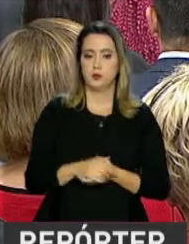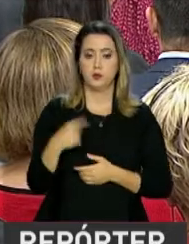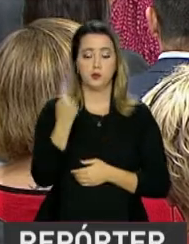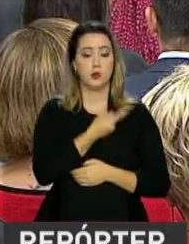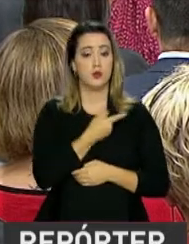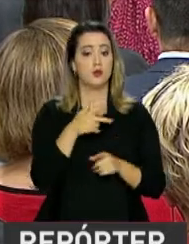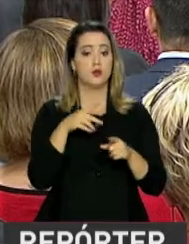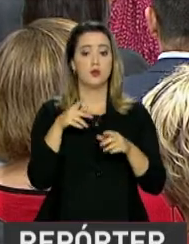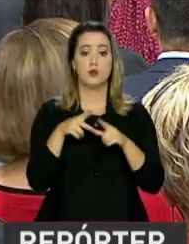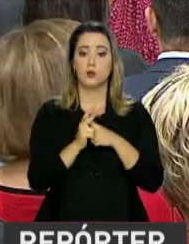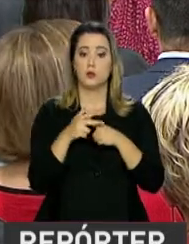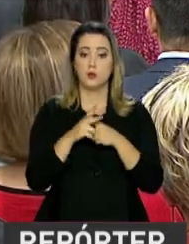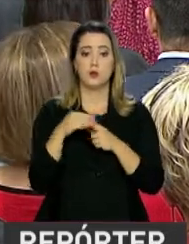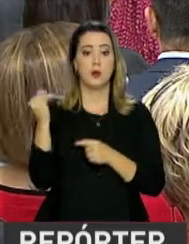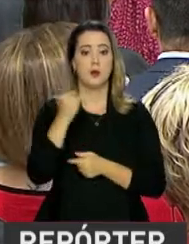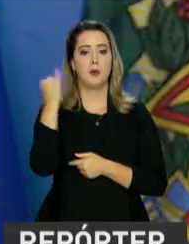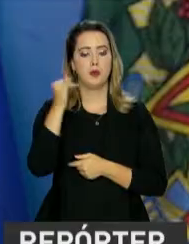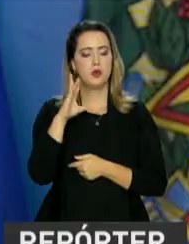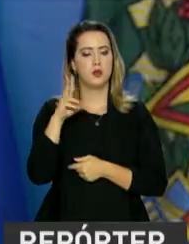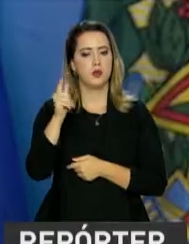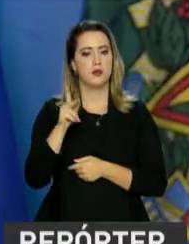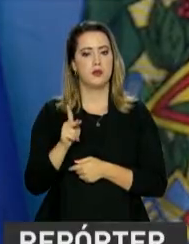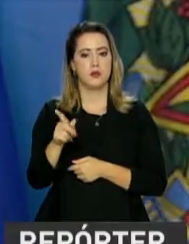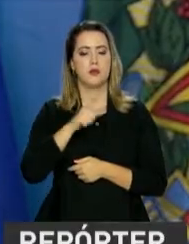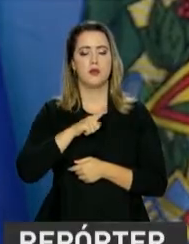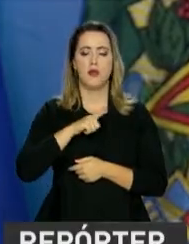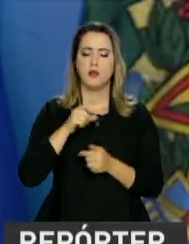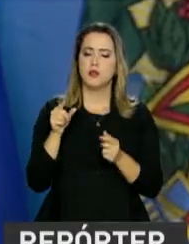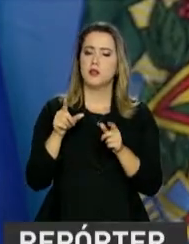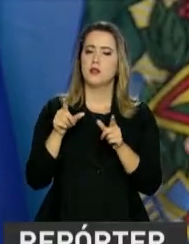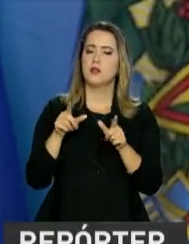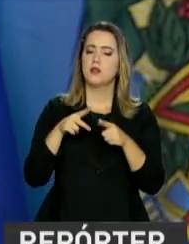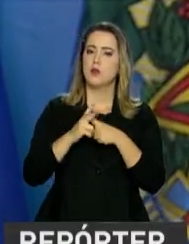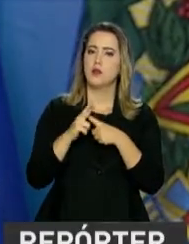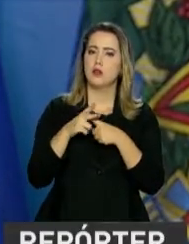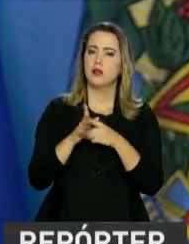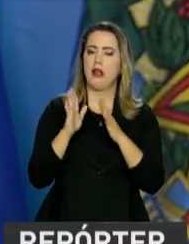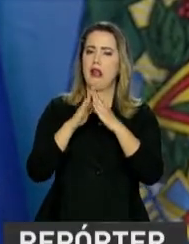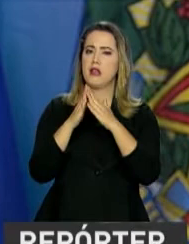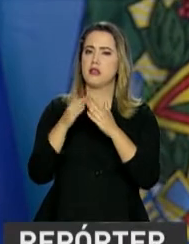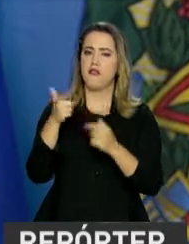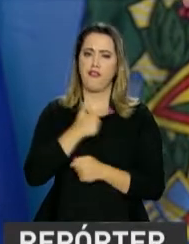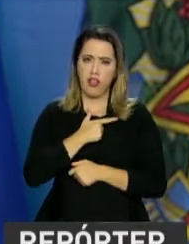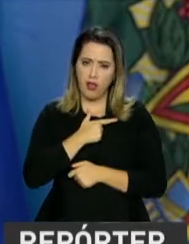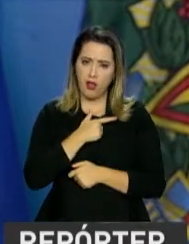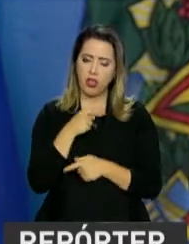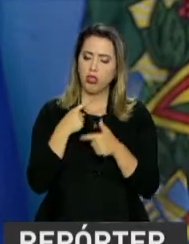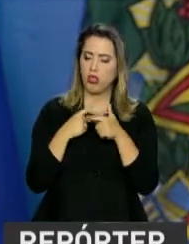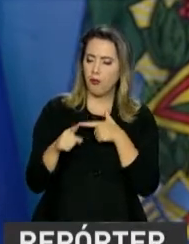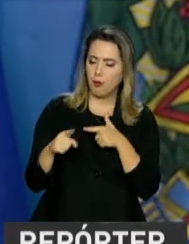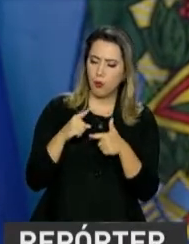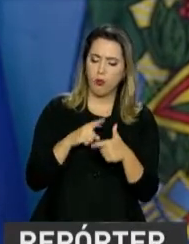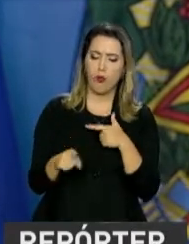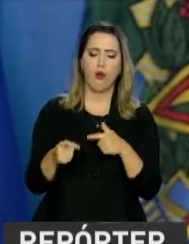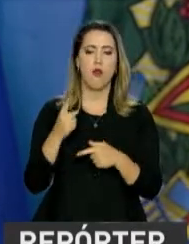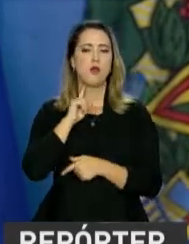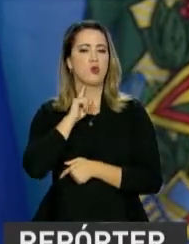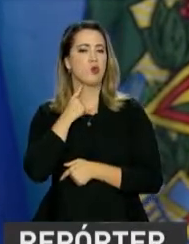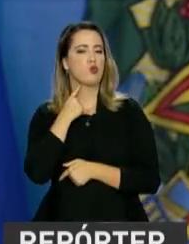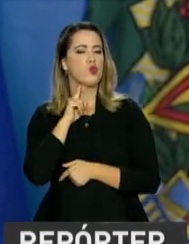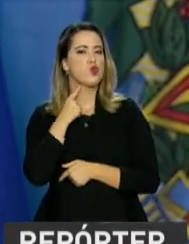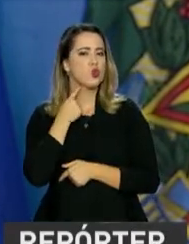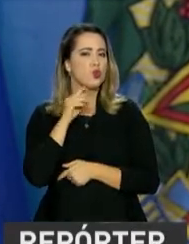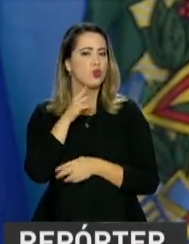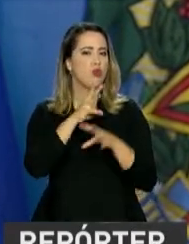reformas fundamentais toda vez que você vai fazer uma reforma a casa fica feia né tem problema suja